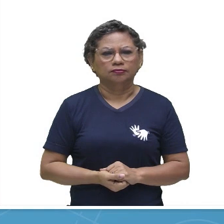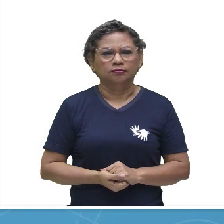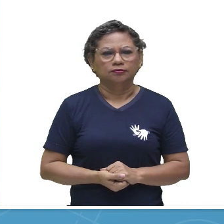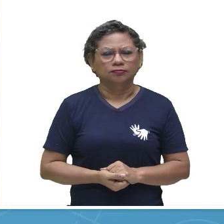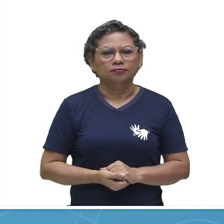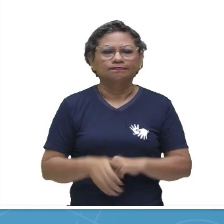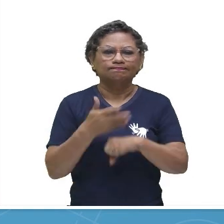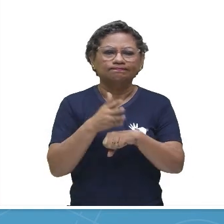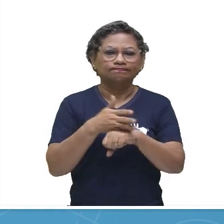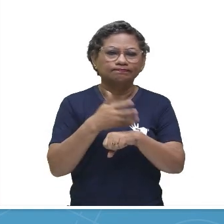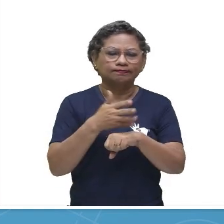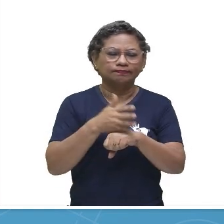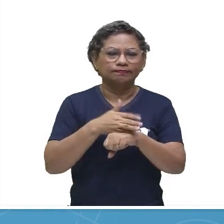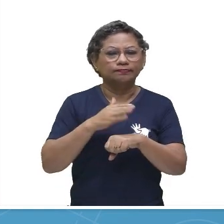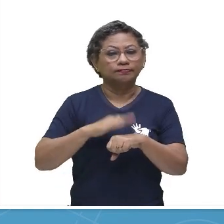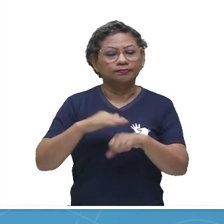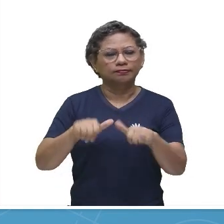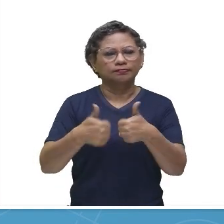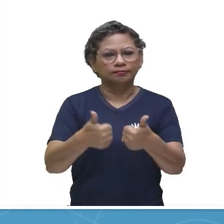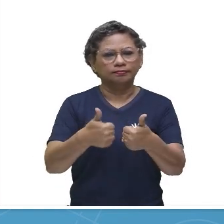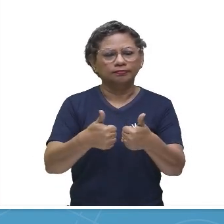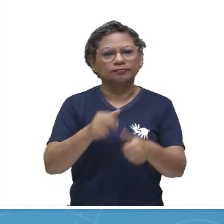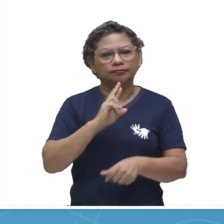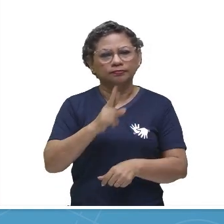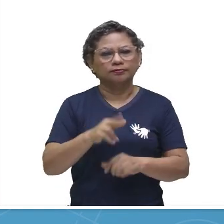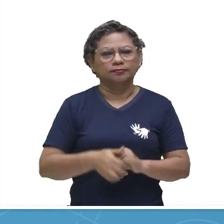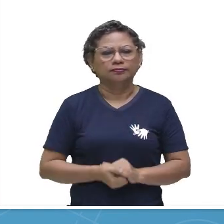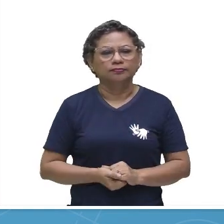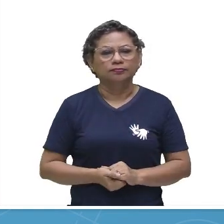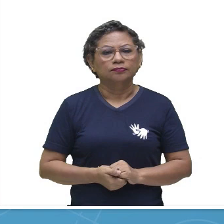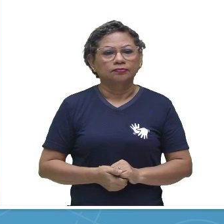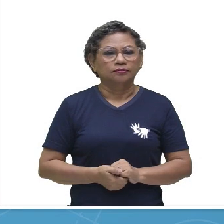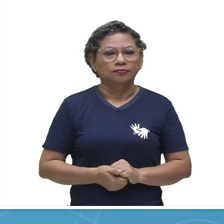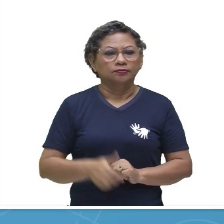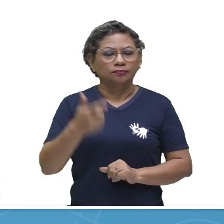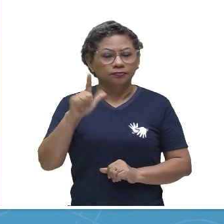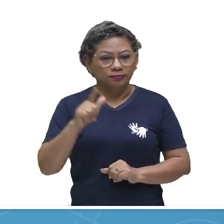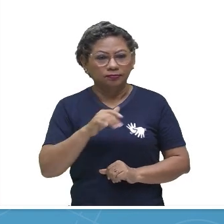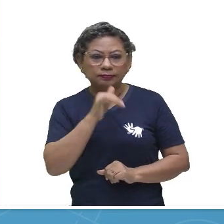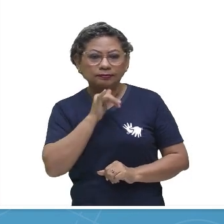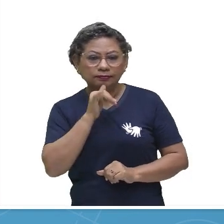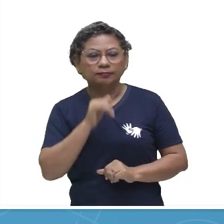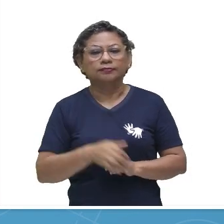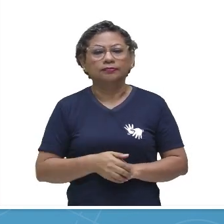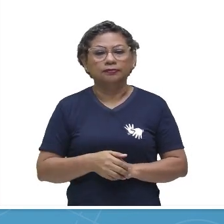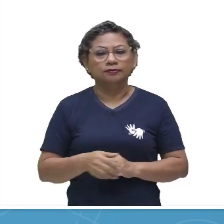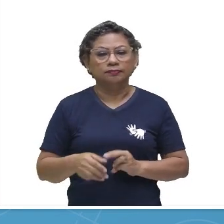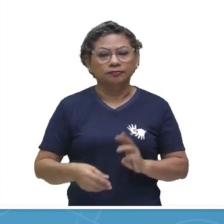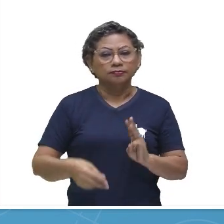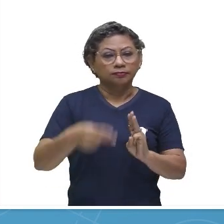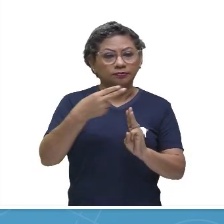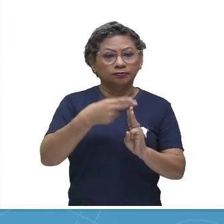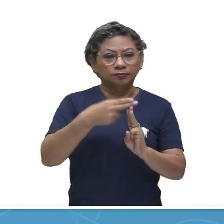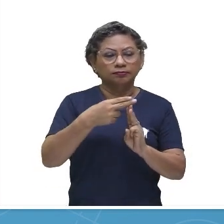reforçar mais a ideia aí da resolução. Então, nós temos aqui também a divisão de potência de mesma base. Tem um